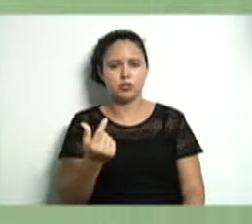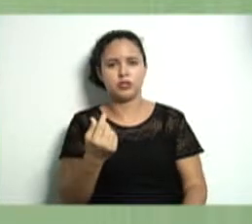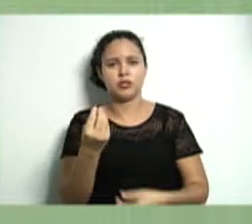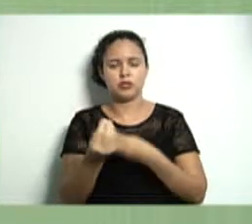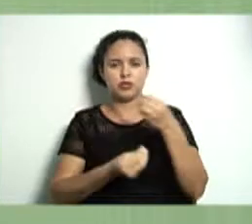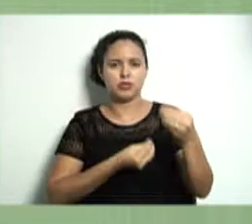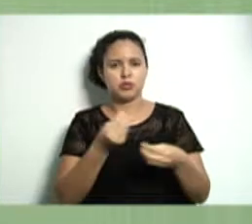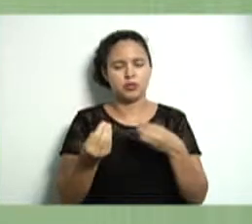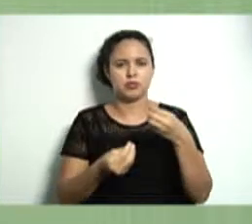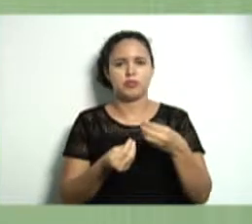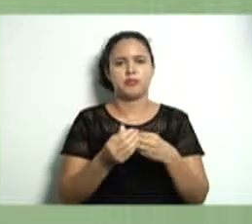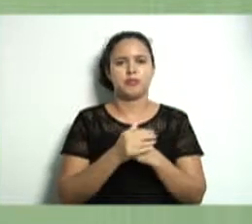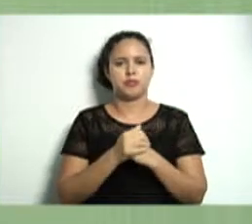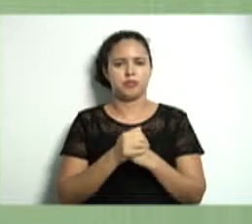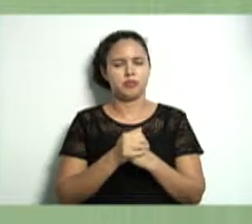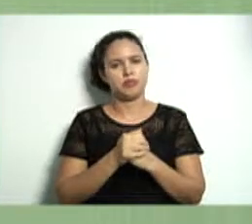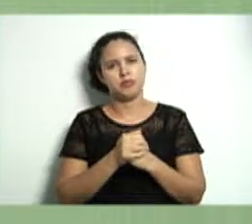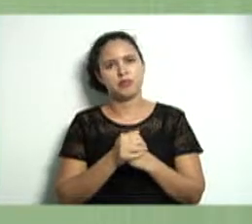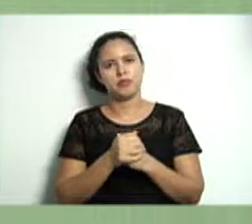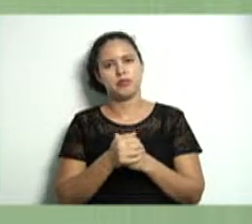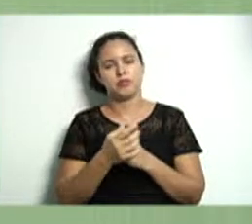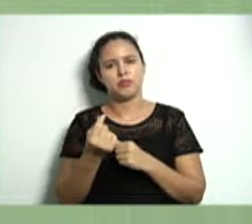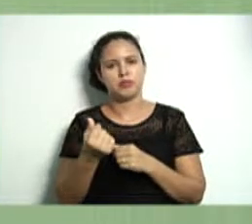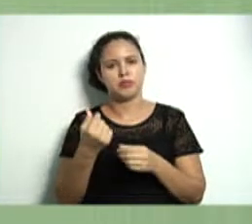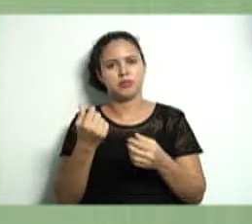O valor e a quantidade de dinheiro